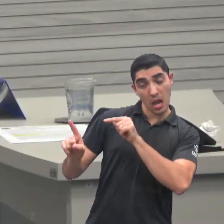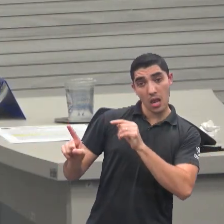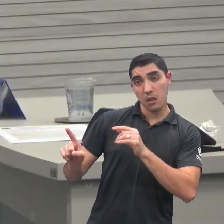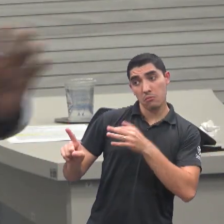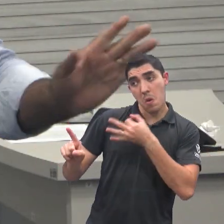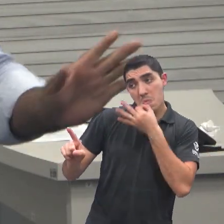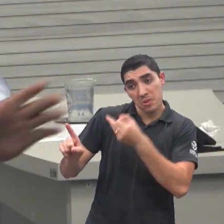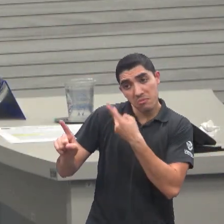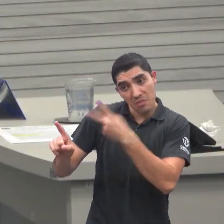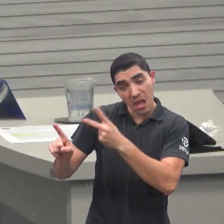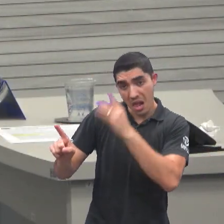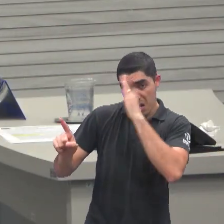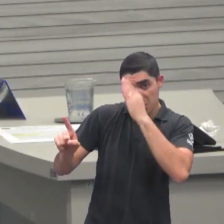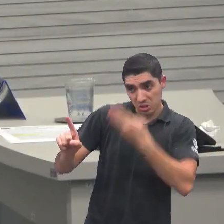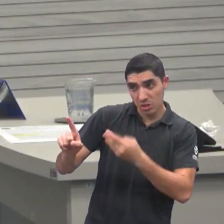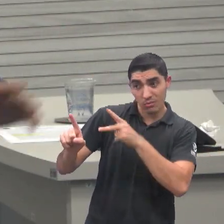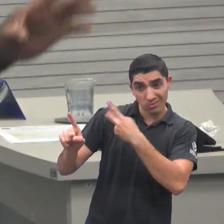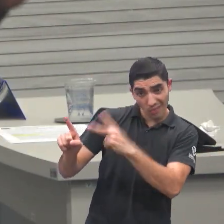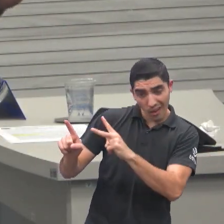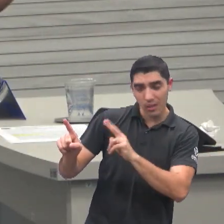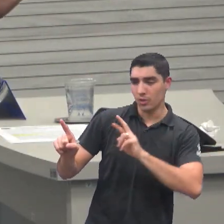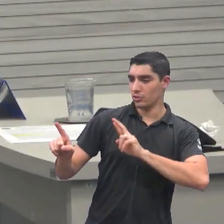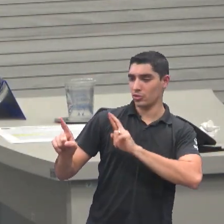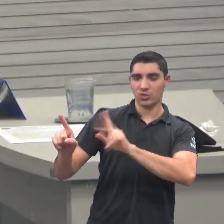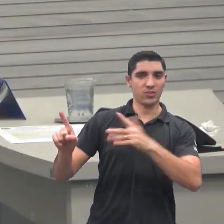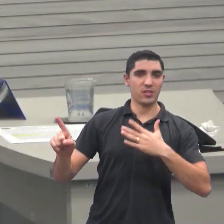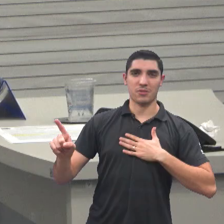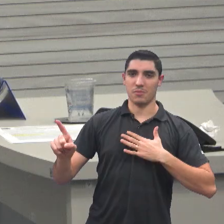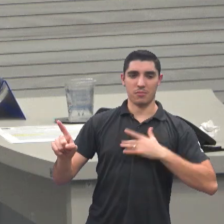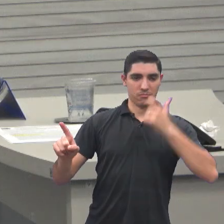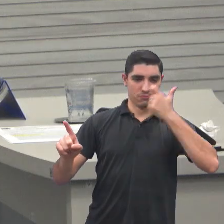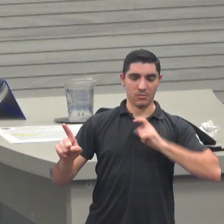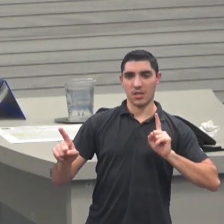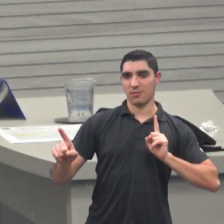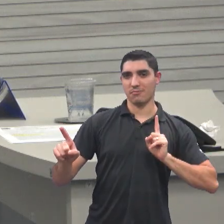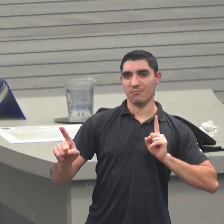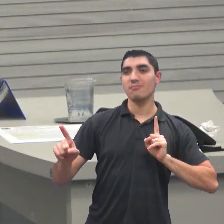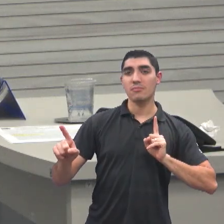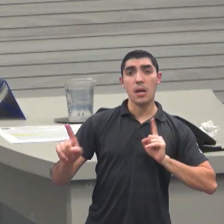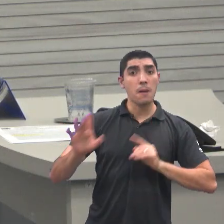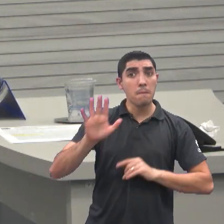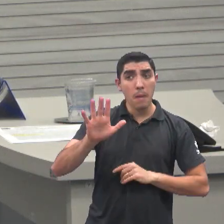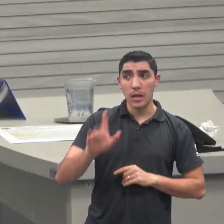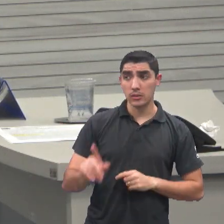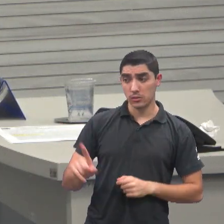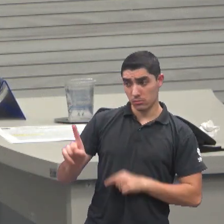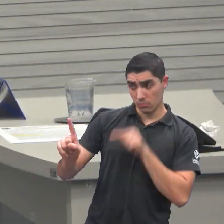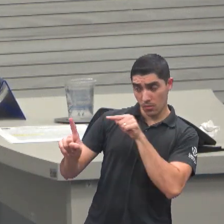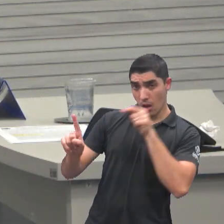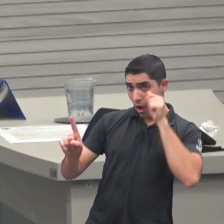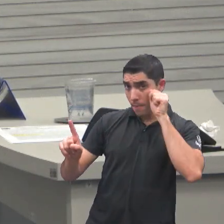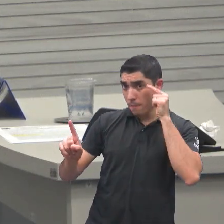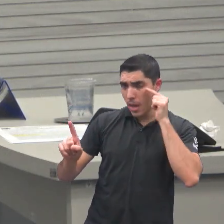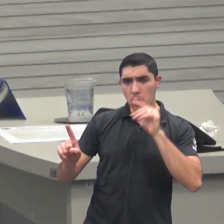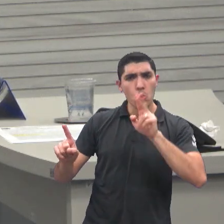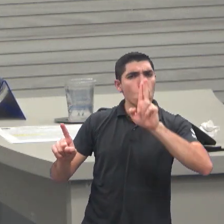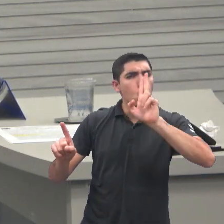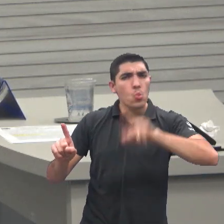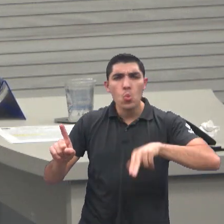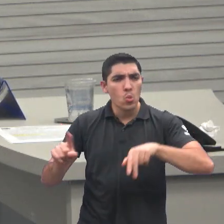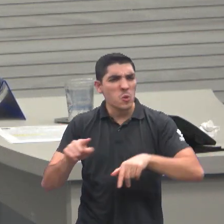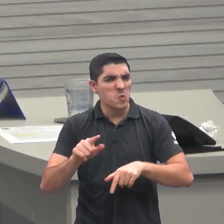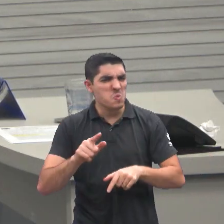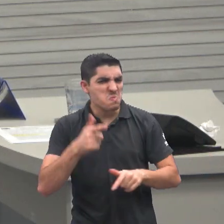dela, é totalmente diferente da minha, mas nunca a vereadora Amélia desrespeitou um colega nessa casa, que eu me lembre,